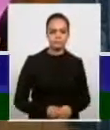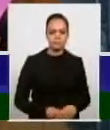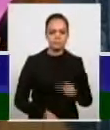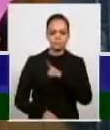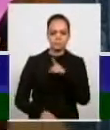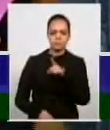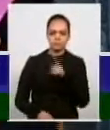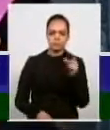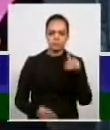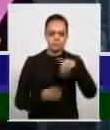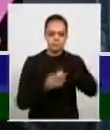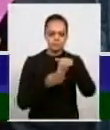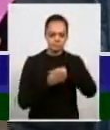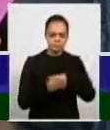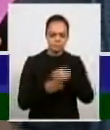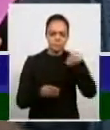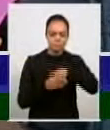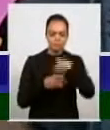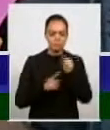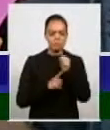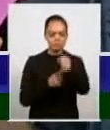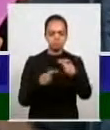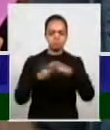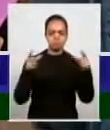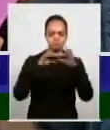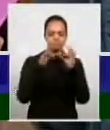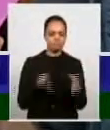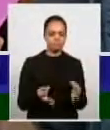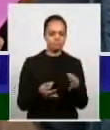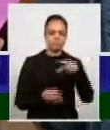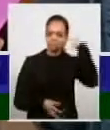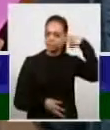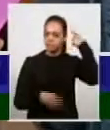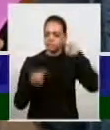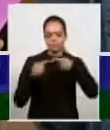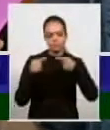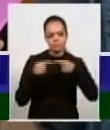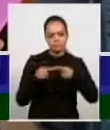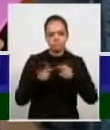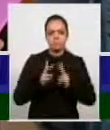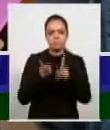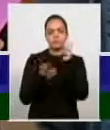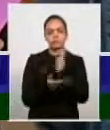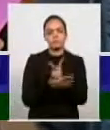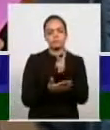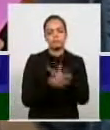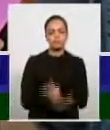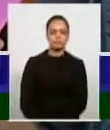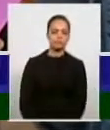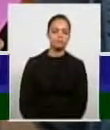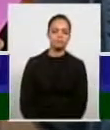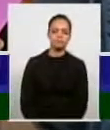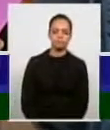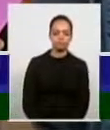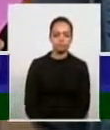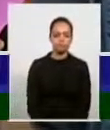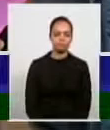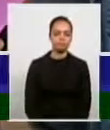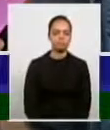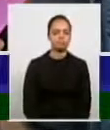está em votação. A votação é simbólica, a maioria é simples. Os vereadores que concordam, permaneçam como estão.